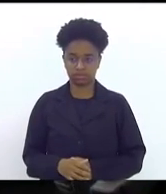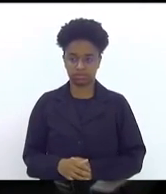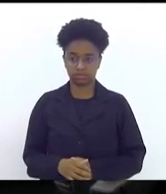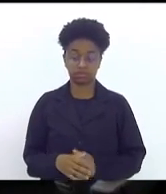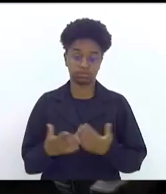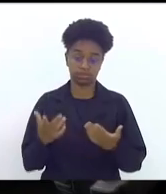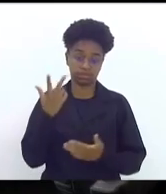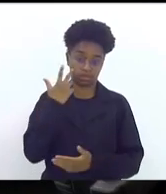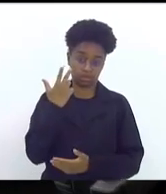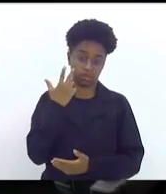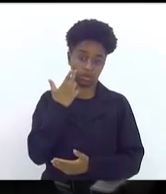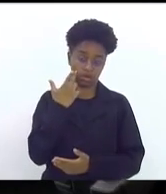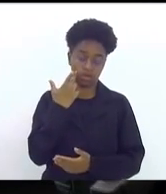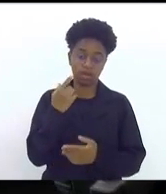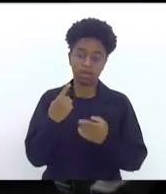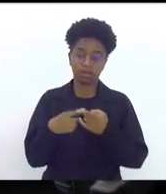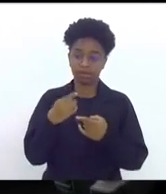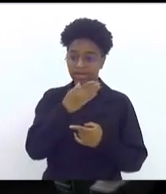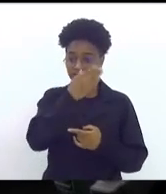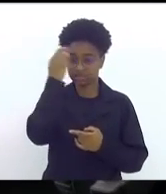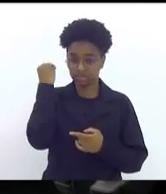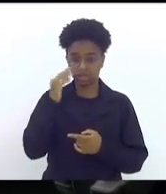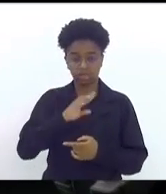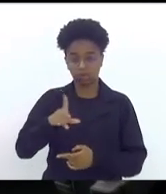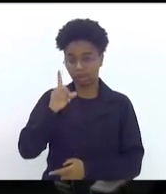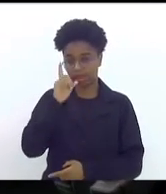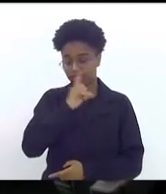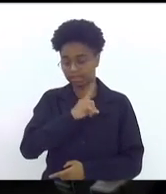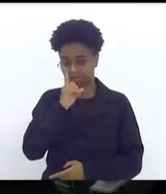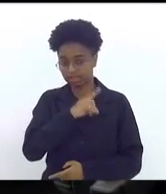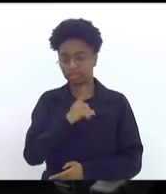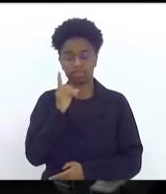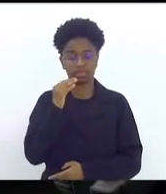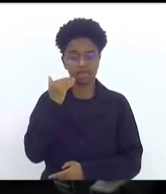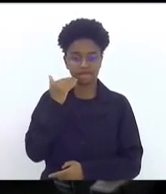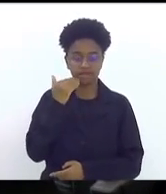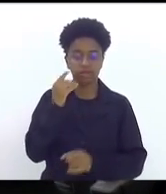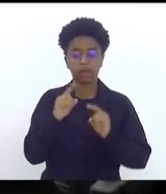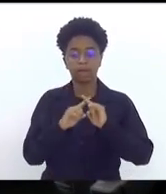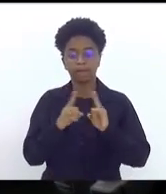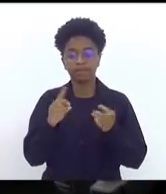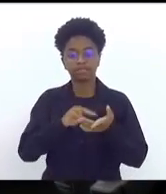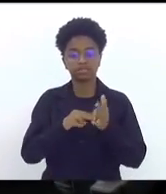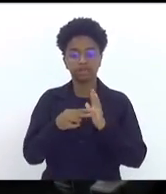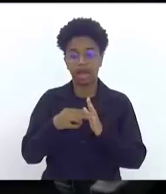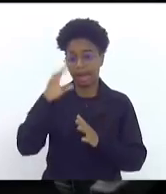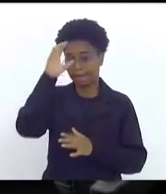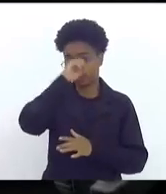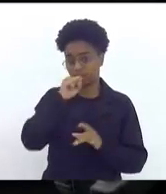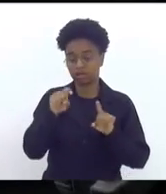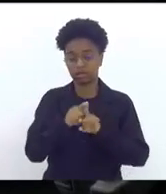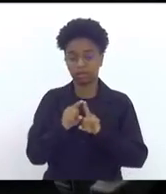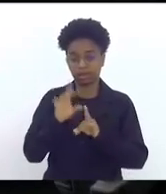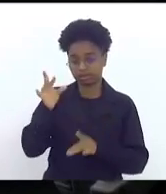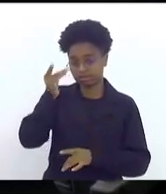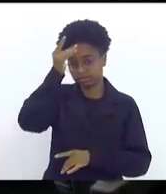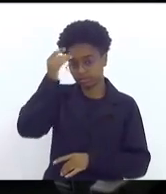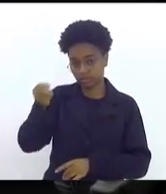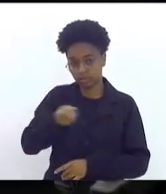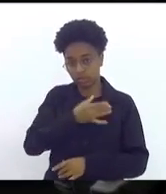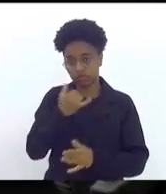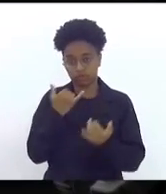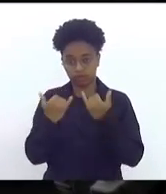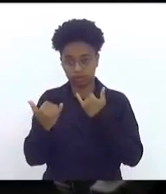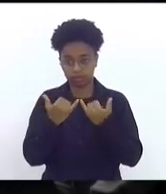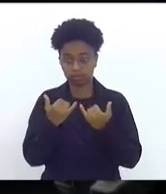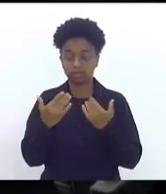Isso é normal. O esquecimento, aliás, não é um defeito, mas condição de aprendizagem e retenção de novas informações. Em